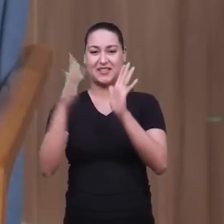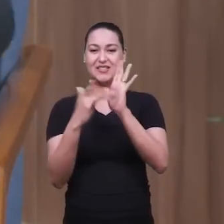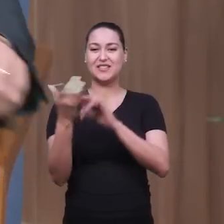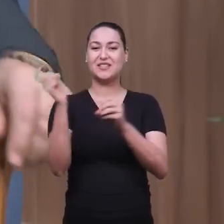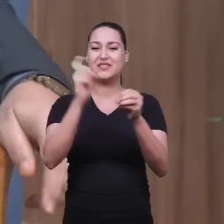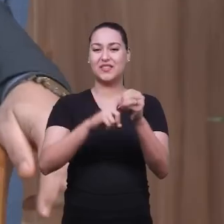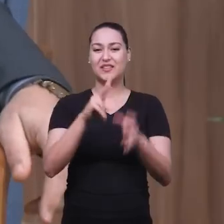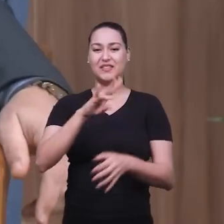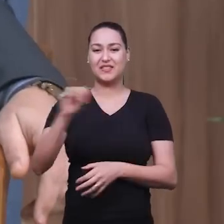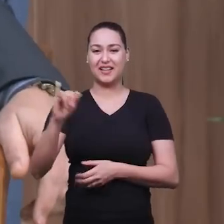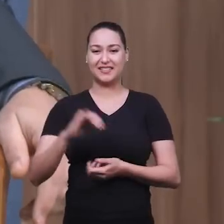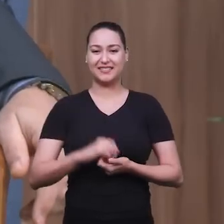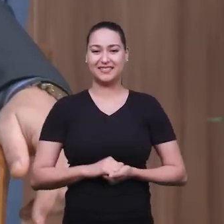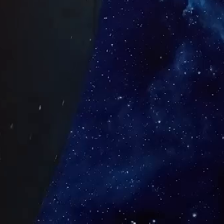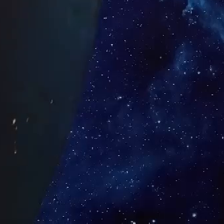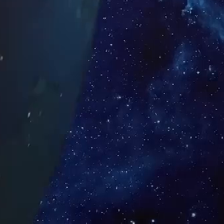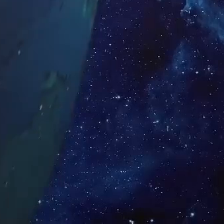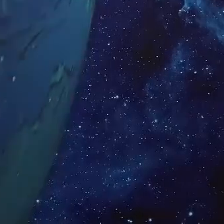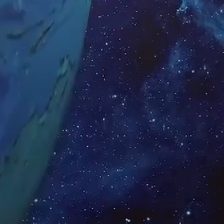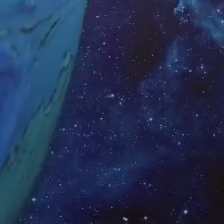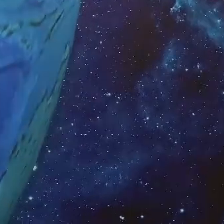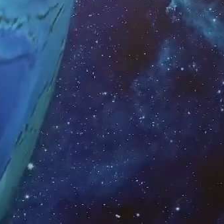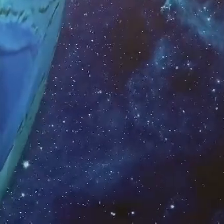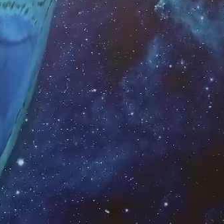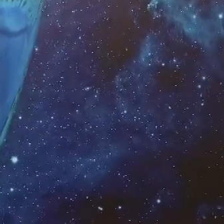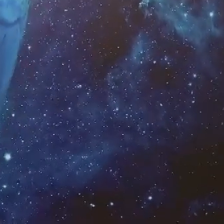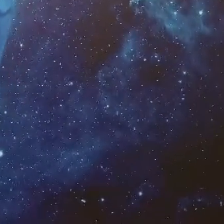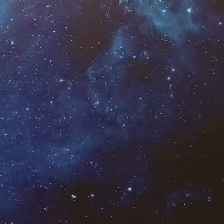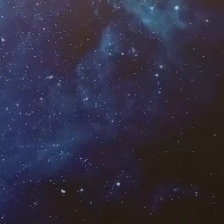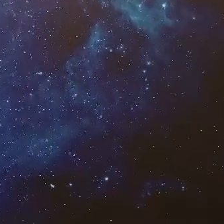O Senhor Jesus vem.